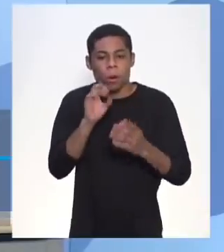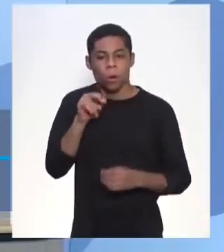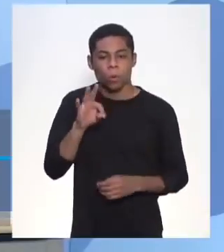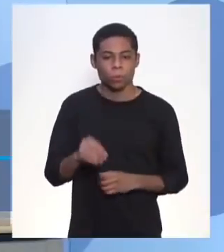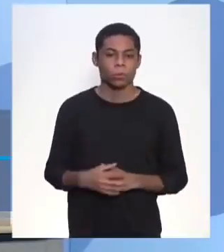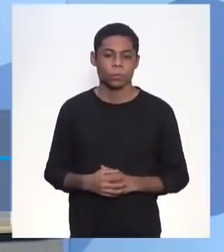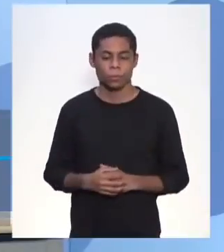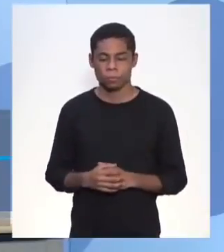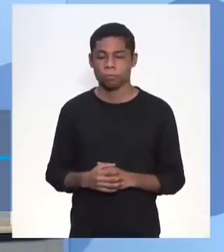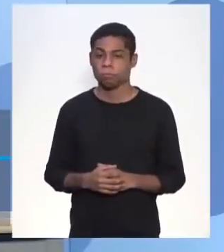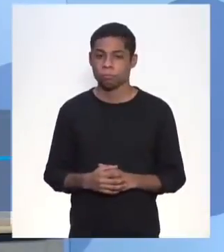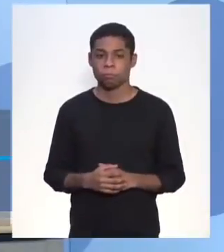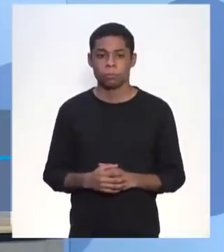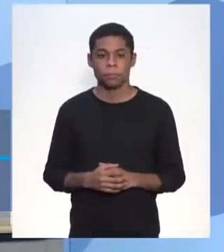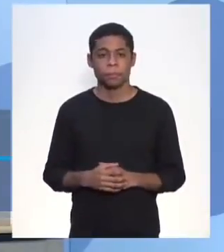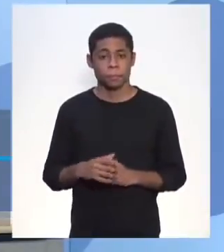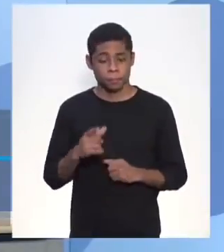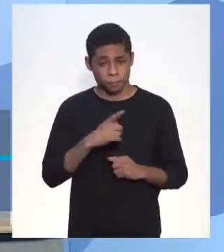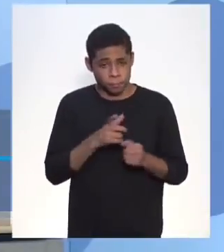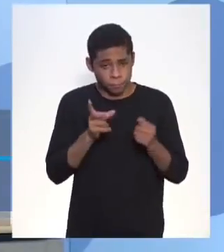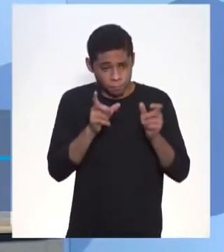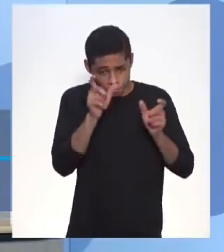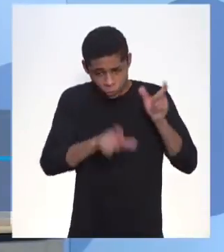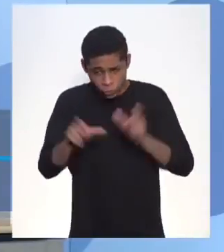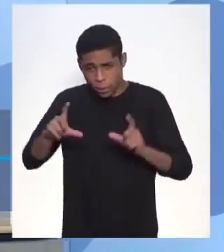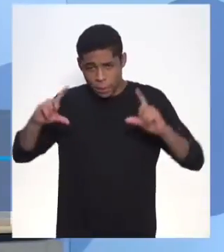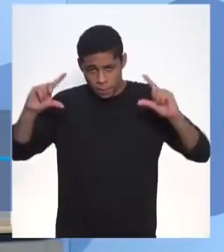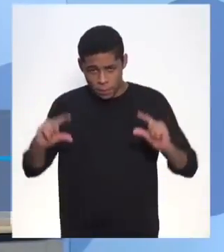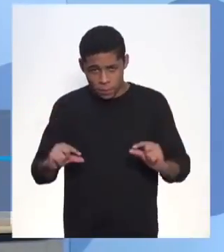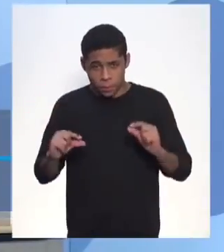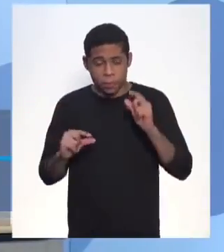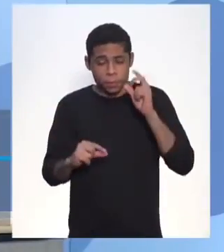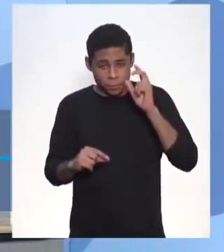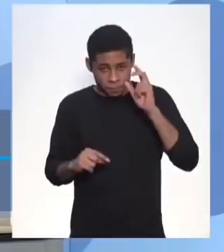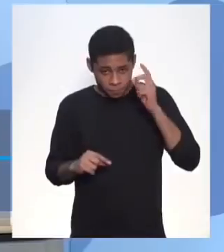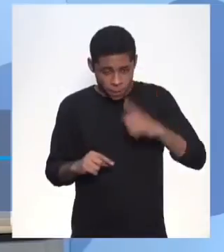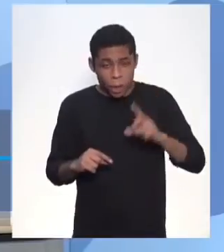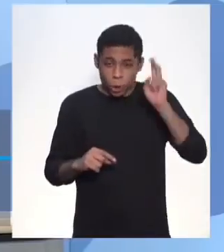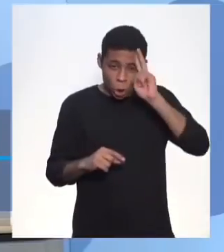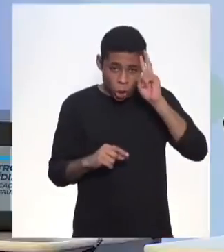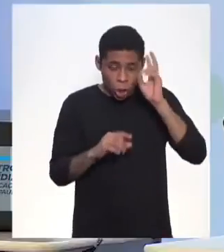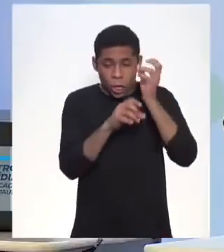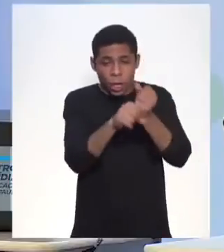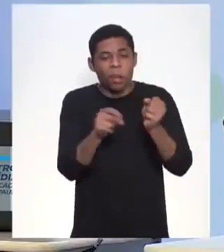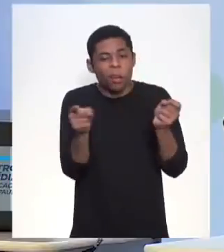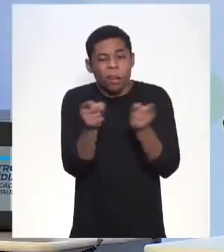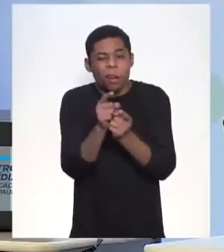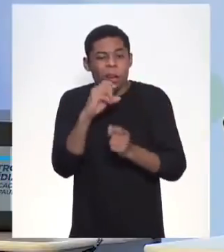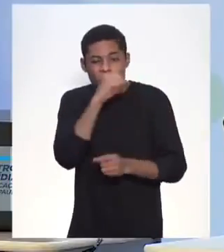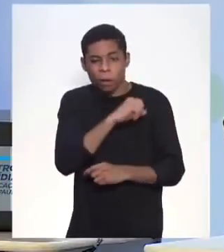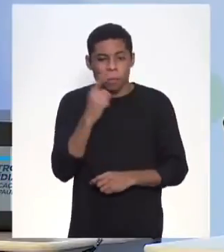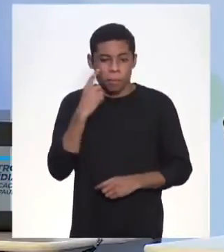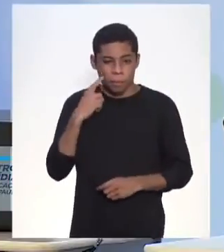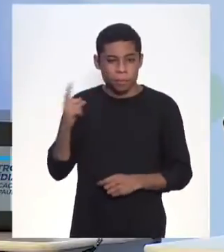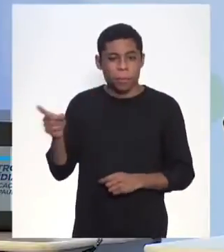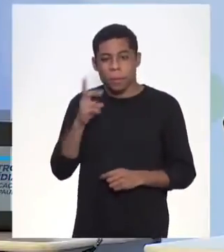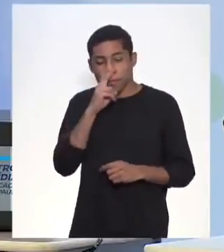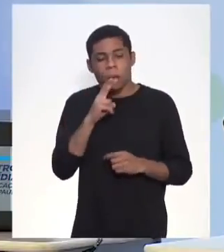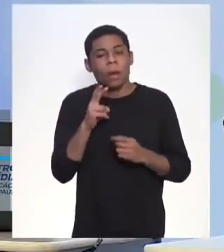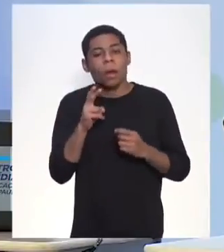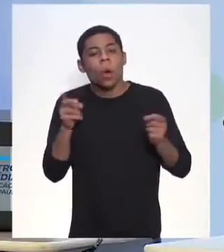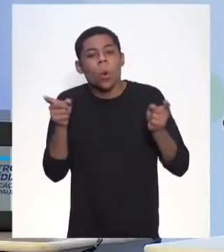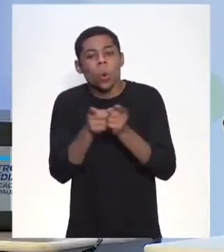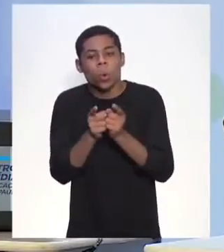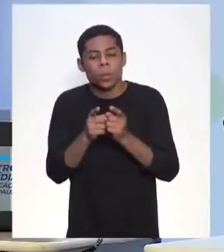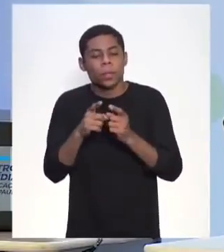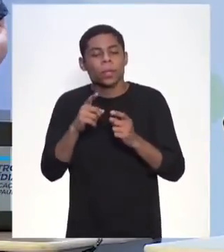novel. Então, Ok, tem menos personagens aí e a plot, né, a história, é mais curta do que um romance. Ok, foi